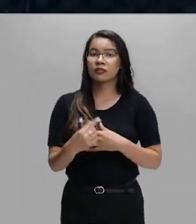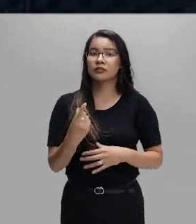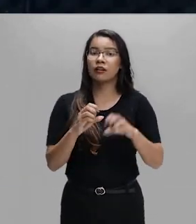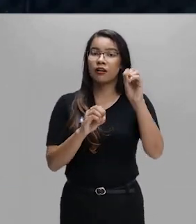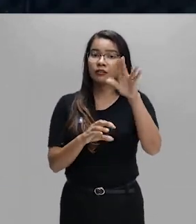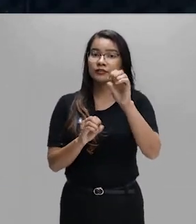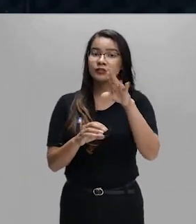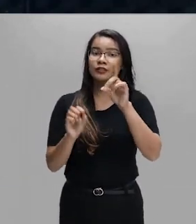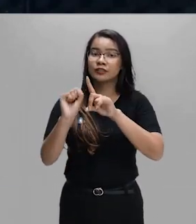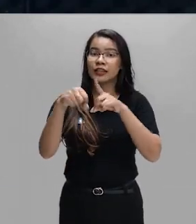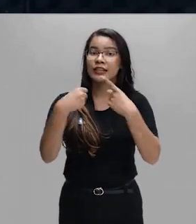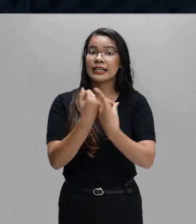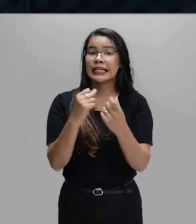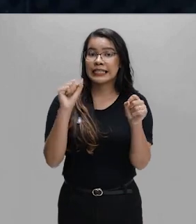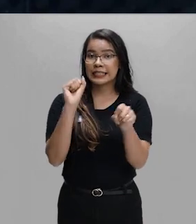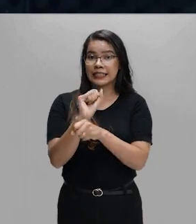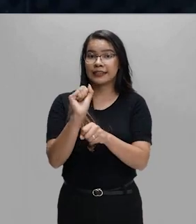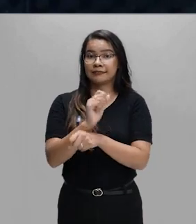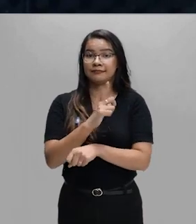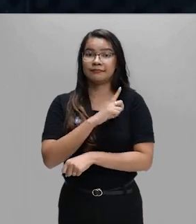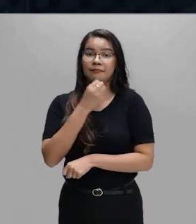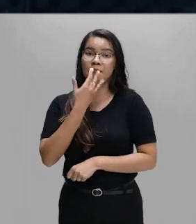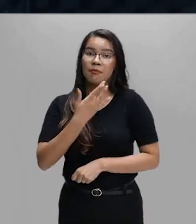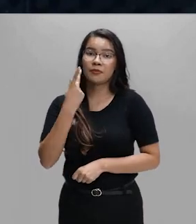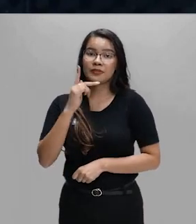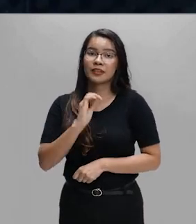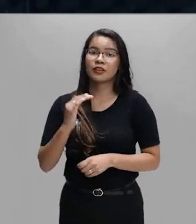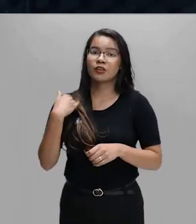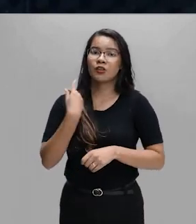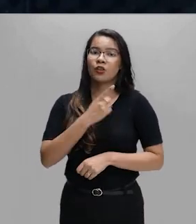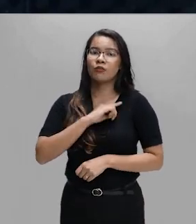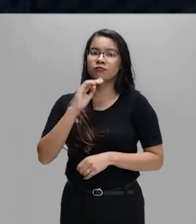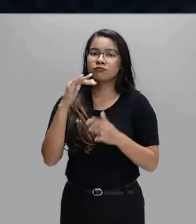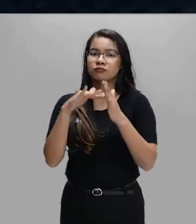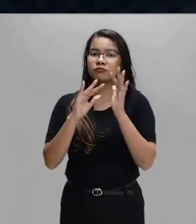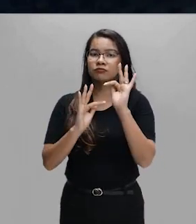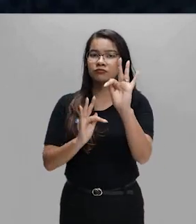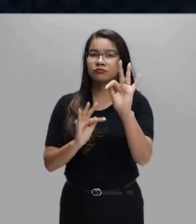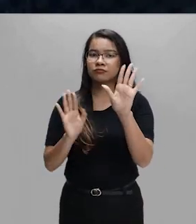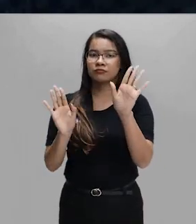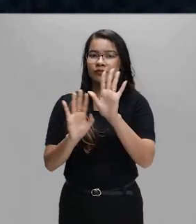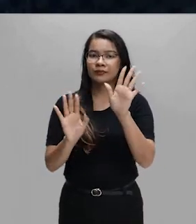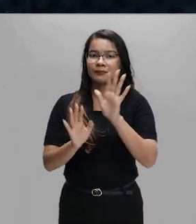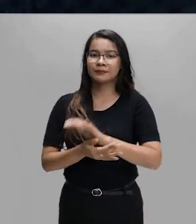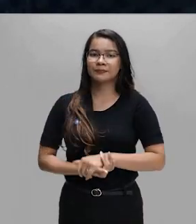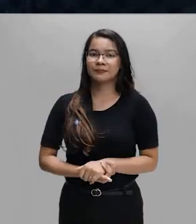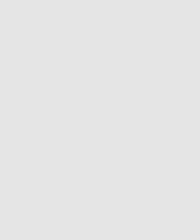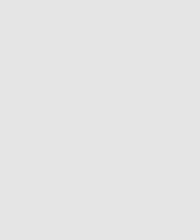aula de Sociologia. Espero que tenha sido proveitosa e a gente se vê numa próxima aula. Tchau, tchau.